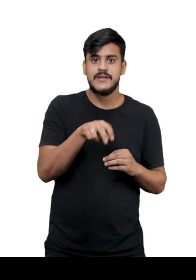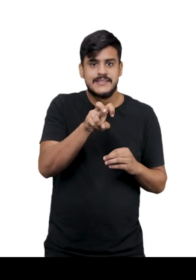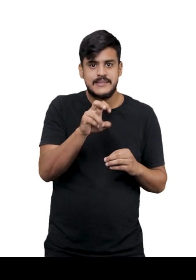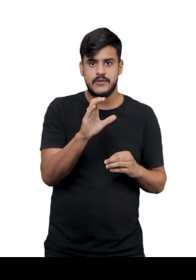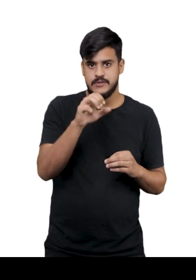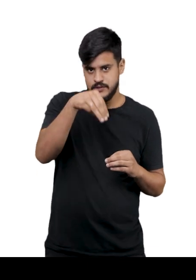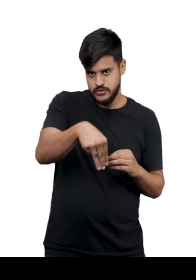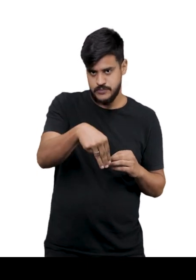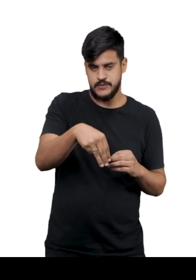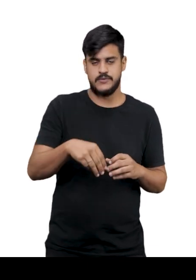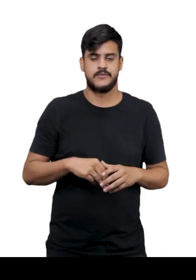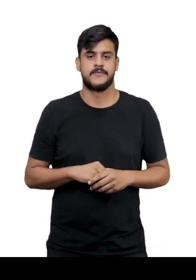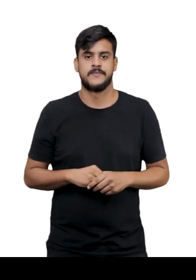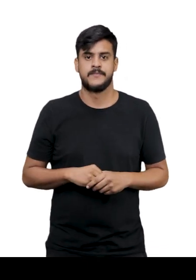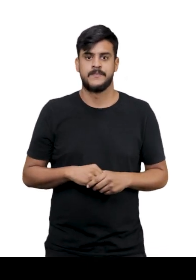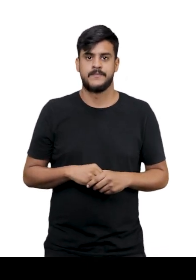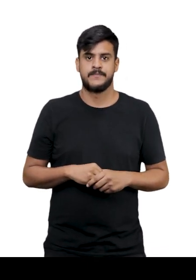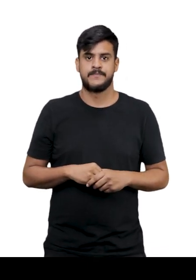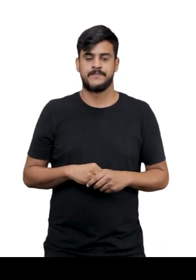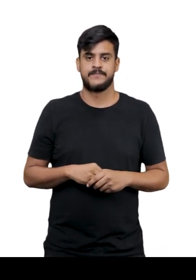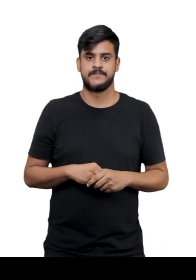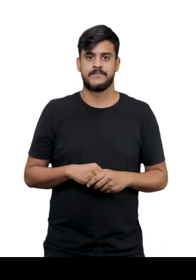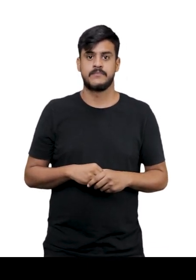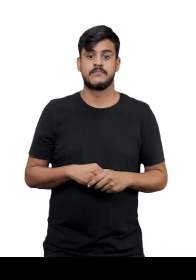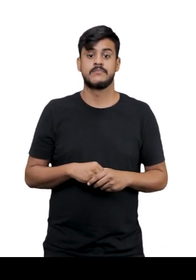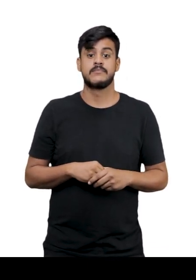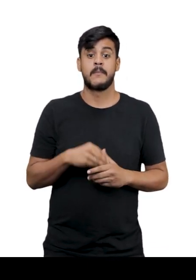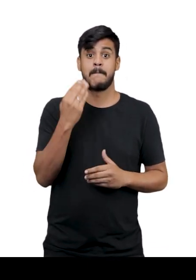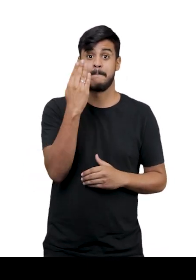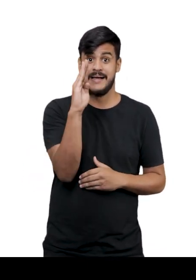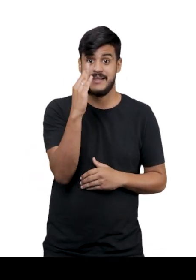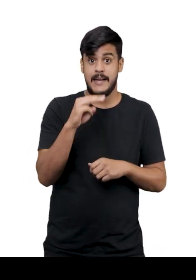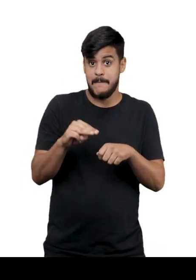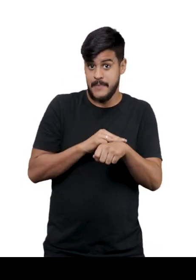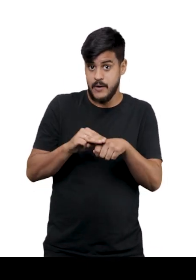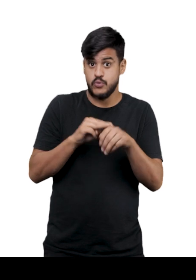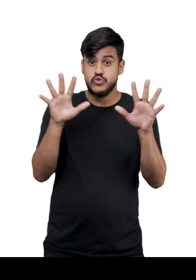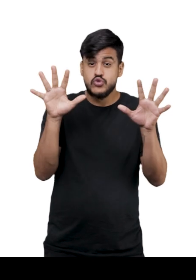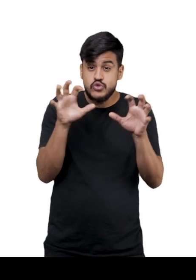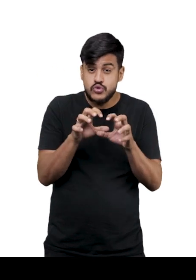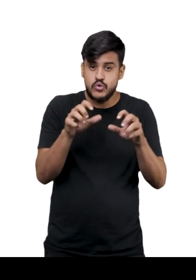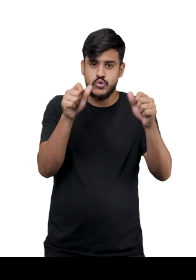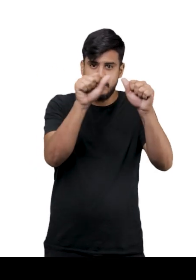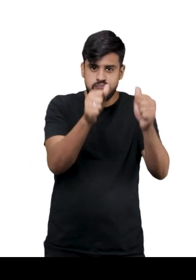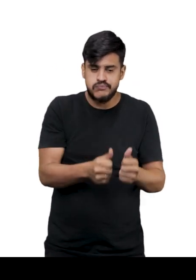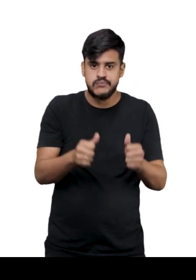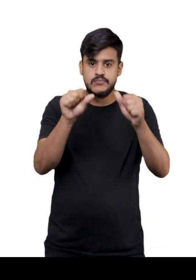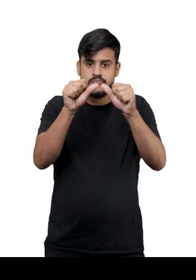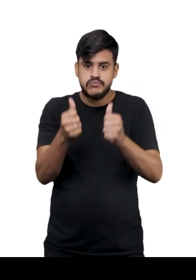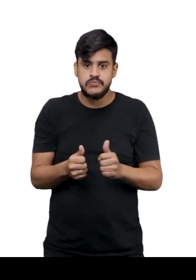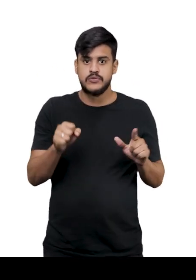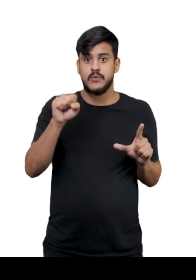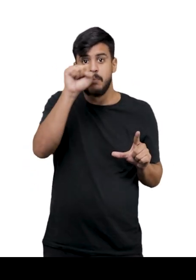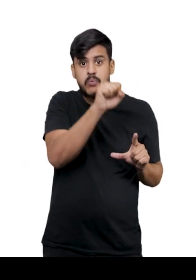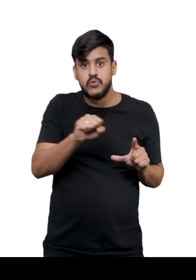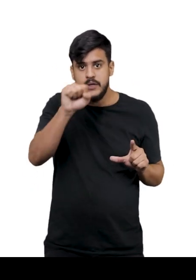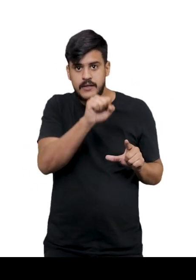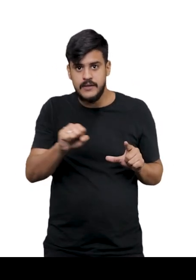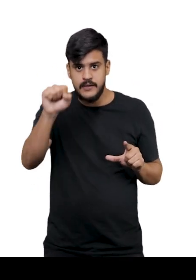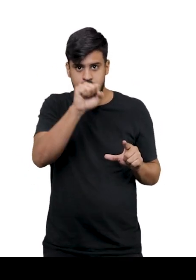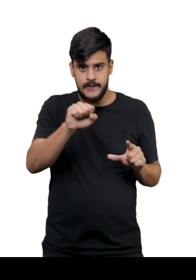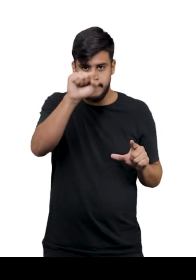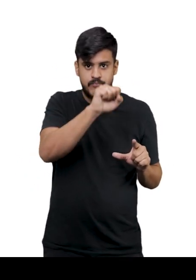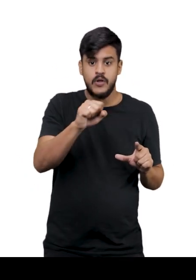de largura e 19,5 centímetros de profundidade. Foi produzida em madeira marrom escuro, com